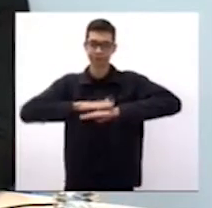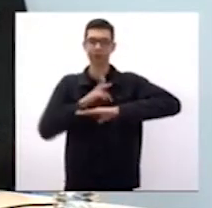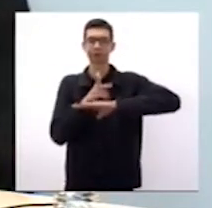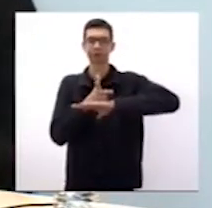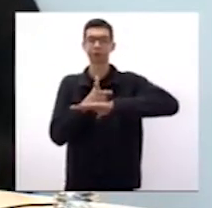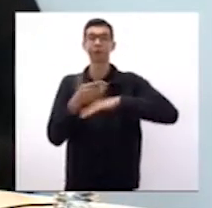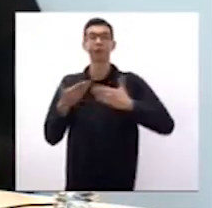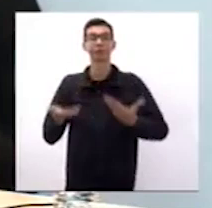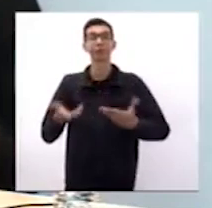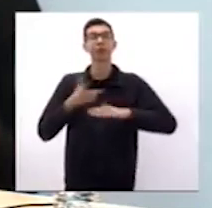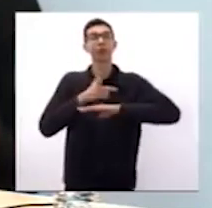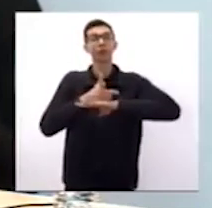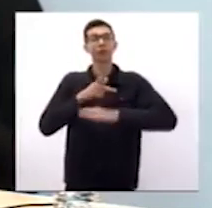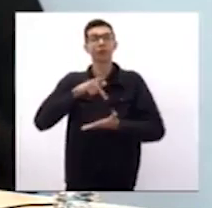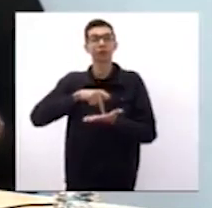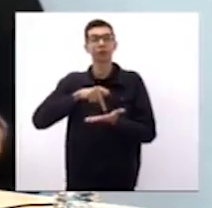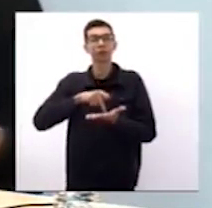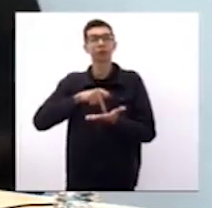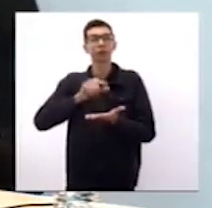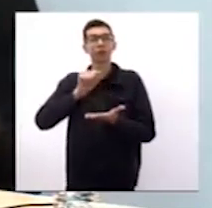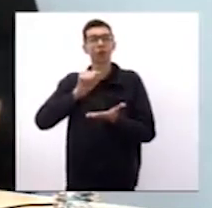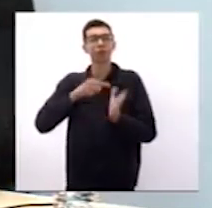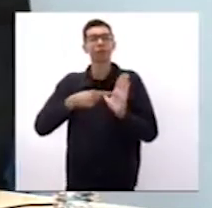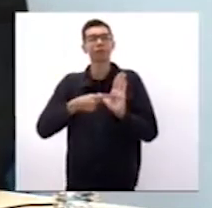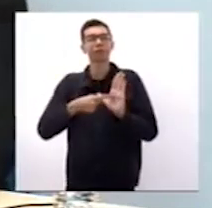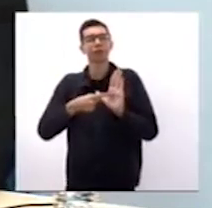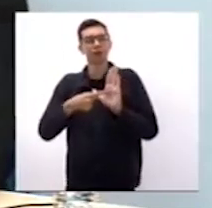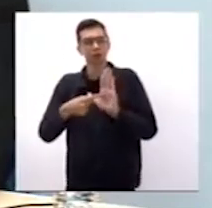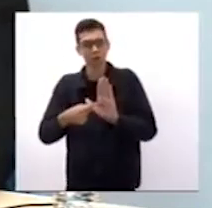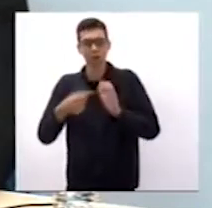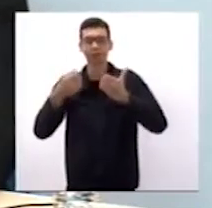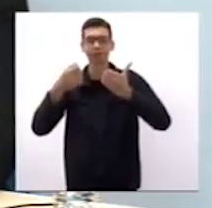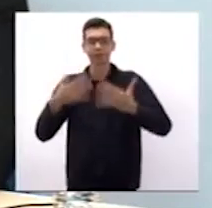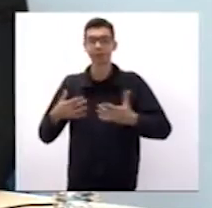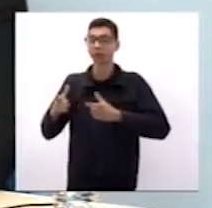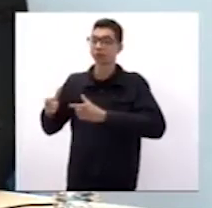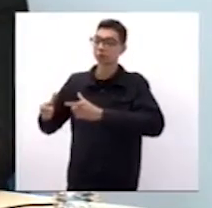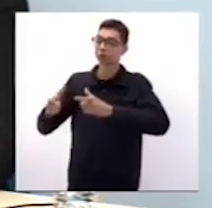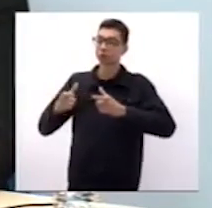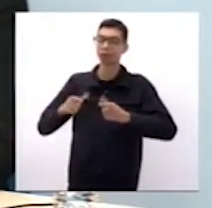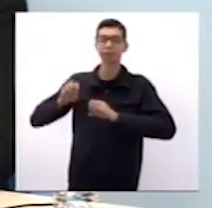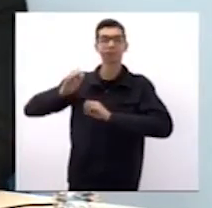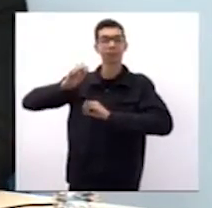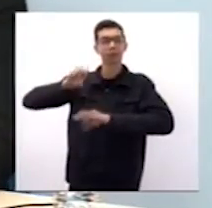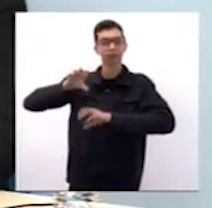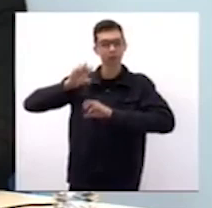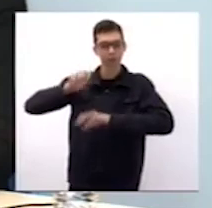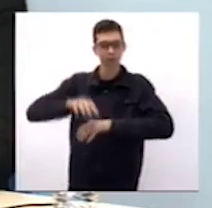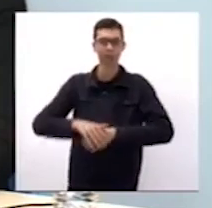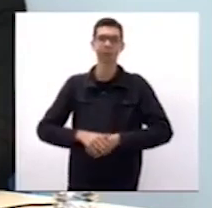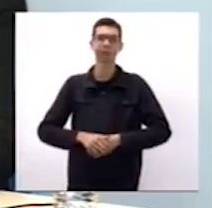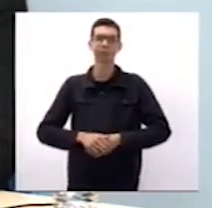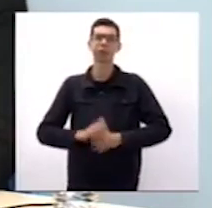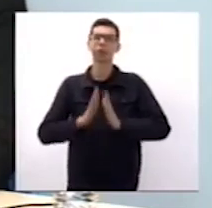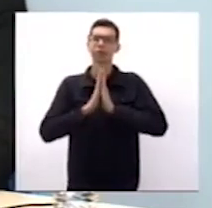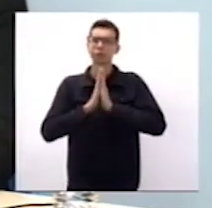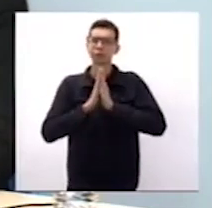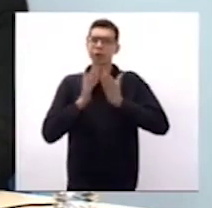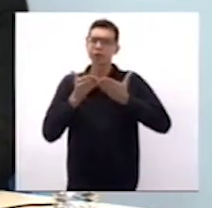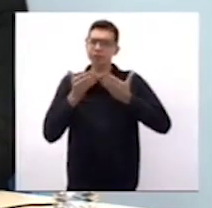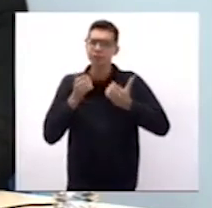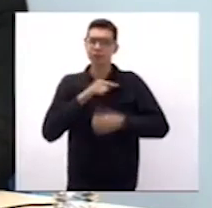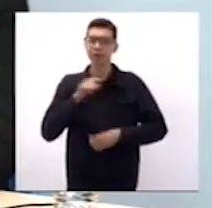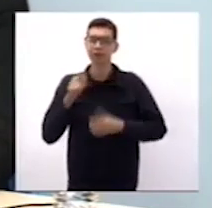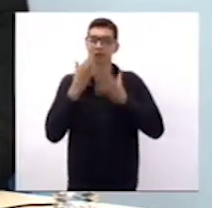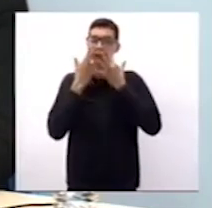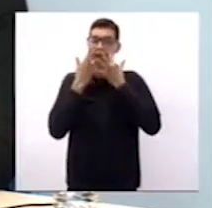vai trabalhar exatamente essa questão para nós aí, dos ambientes educacionais. Então, eu peço que vocês prestem atenção no